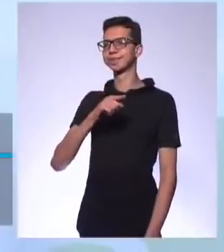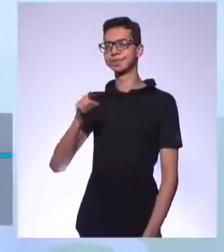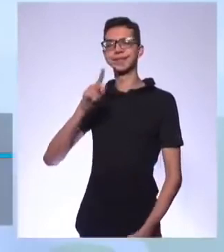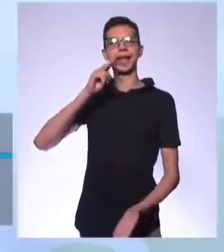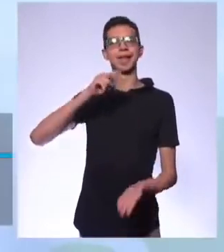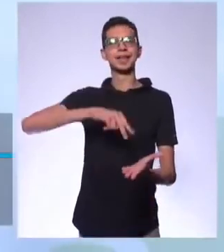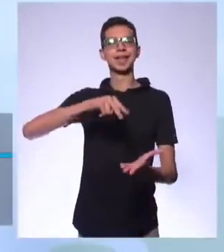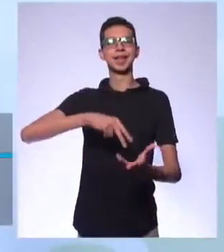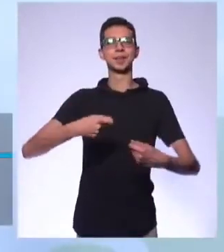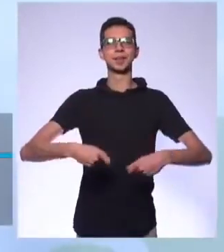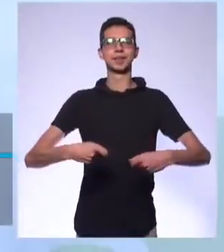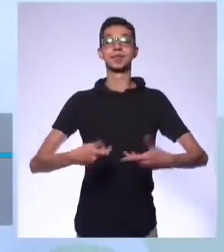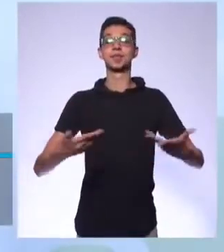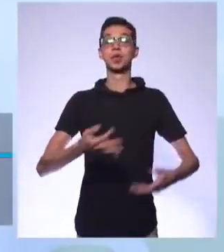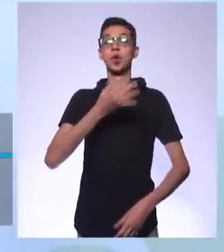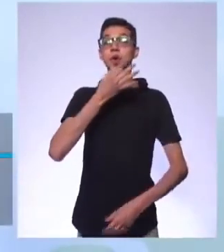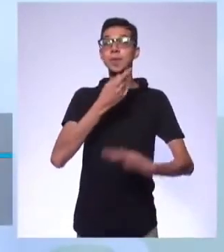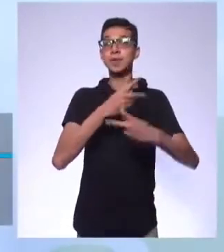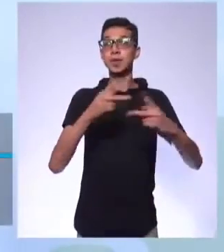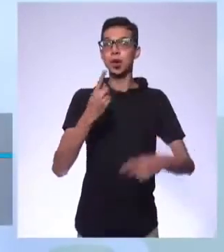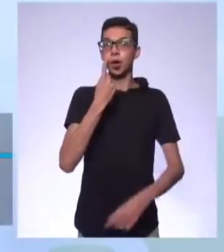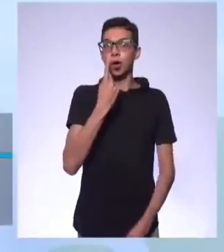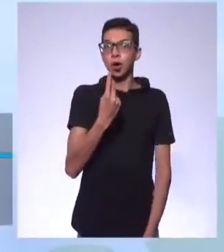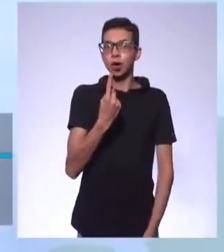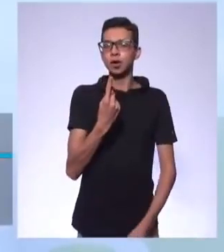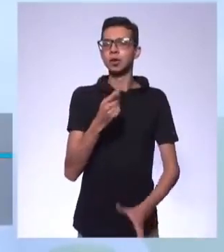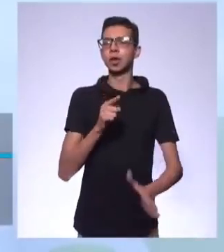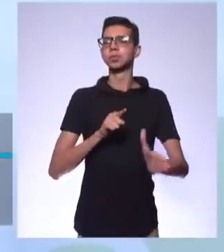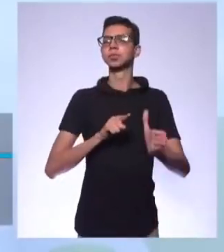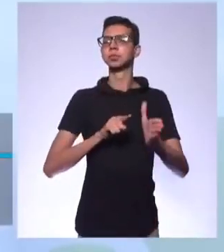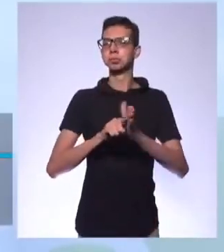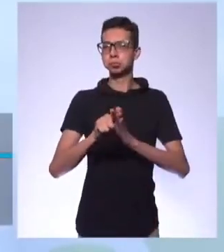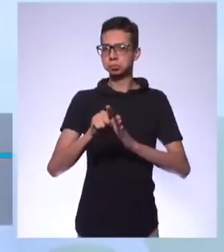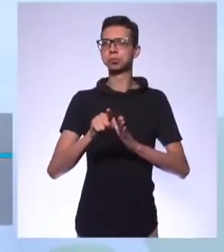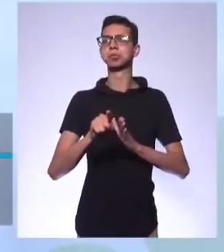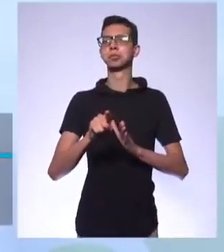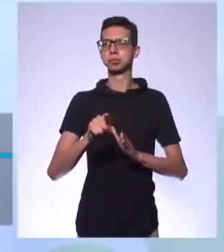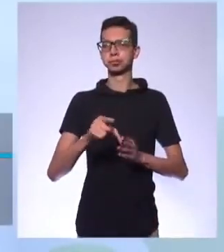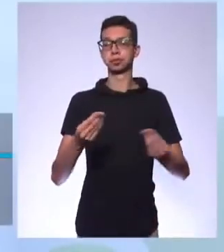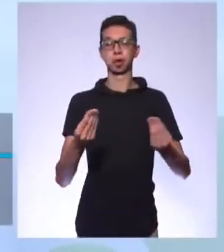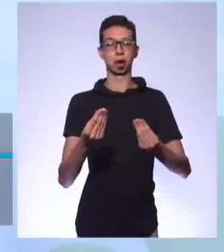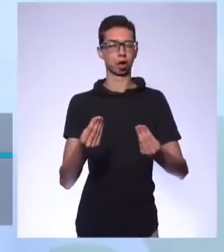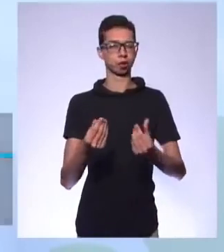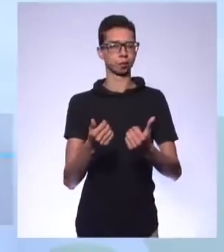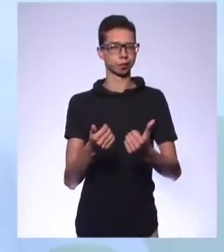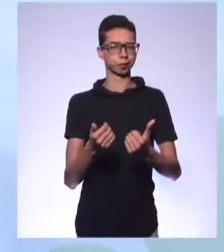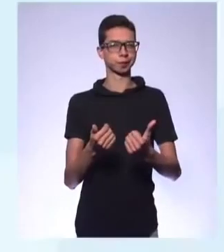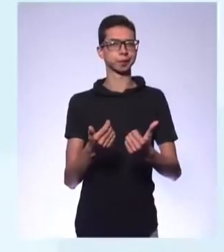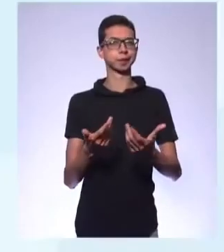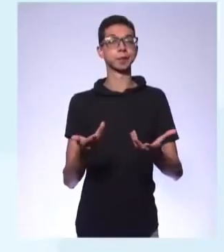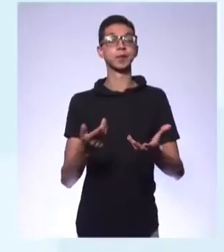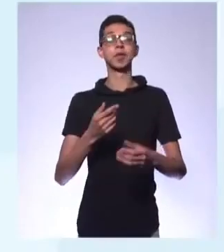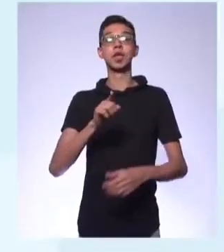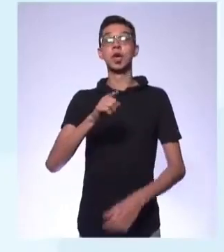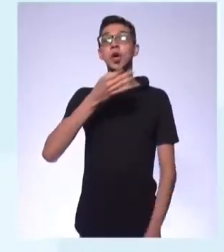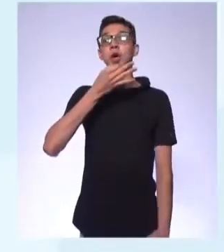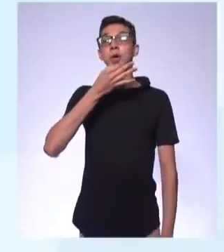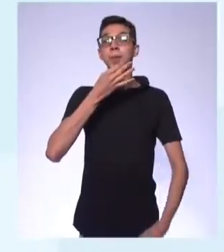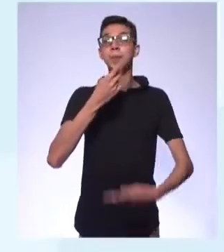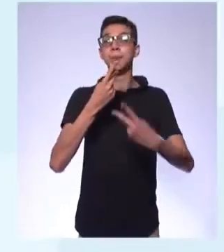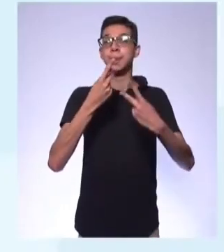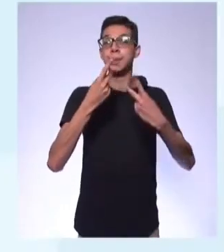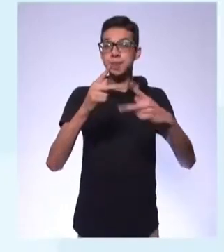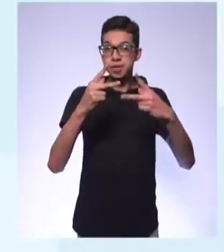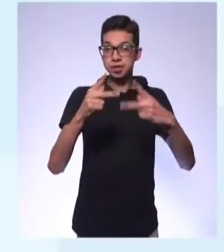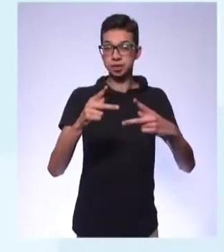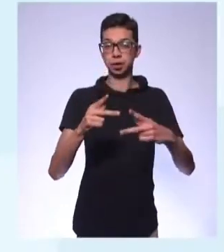gente. Em sua opinião, olha, essa pergunta é capciosa, pretensiosa e mais alguma coisa, tá bom? Em sua opinião, um